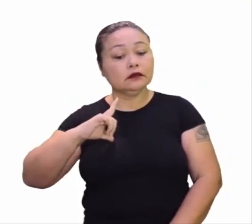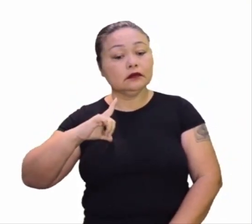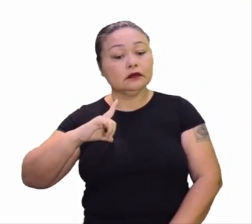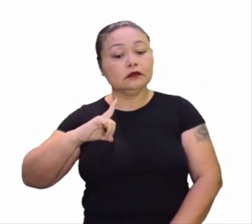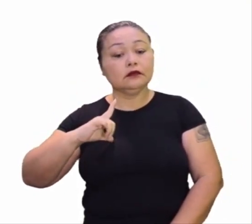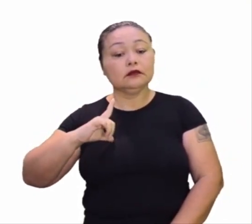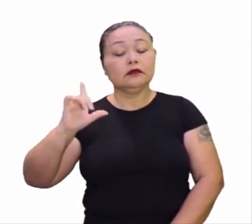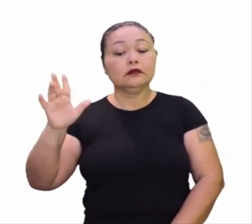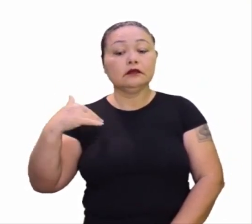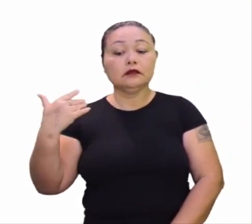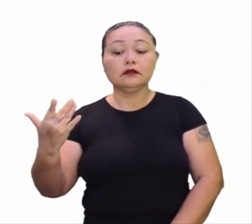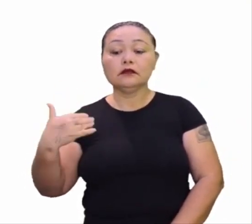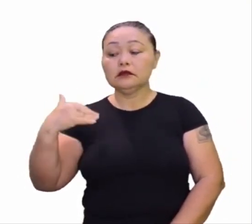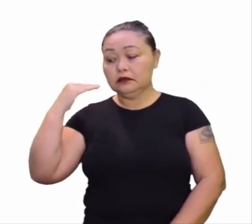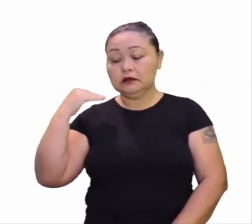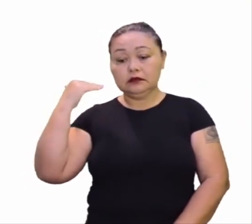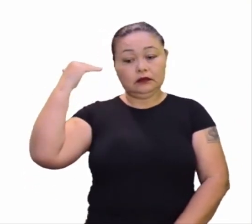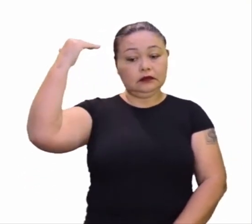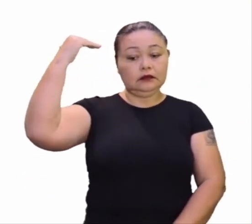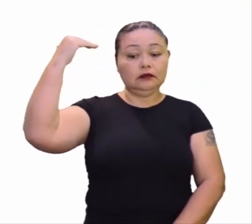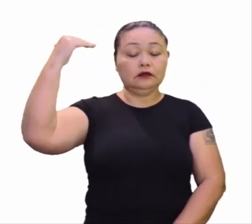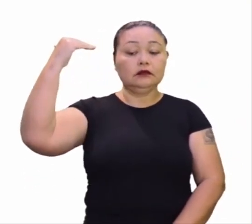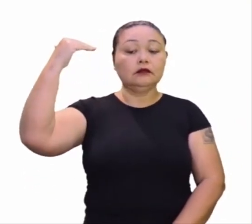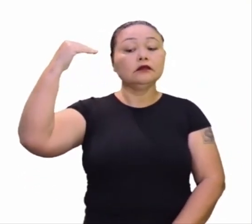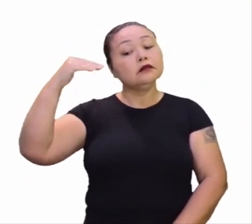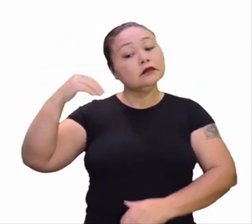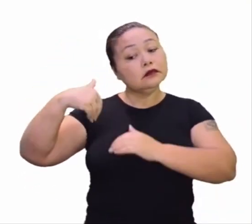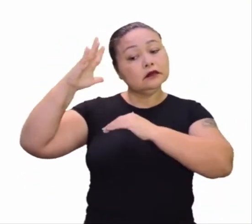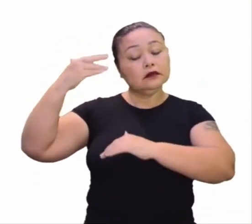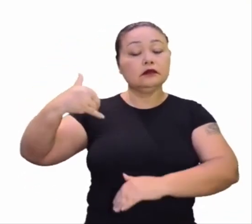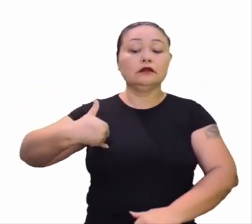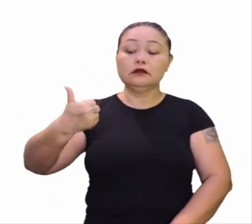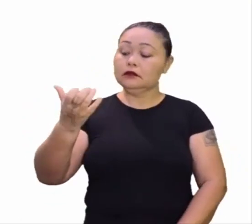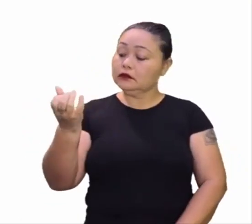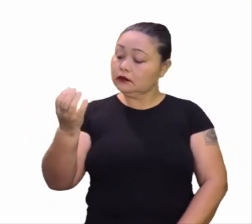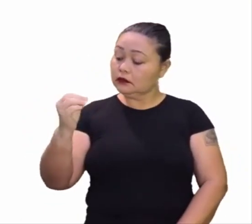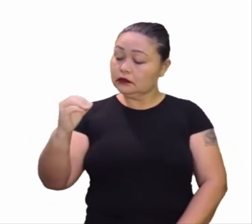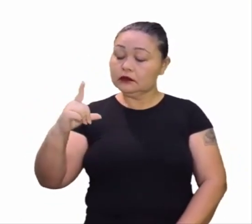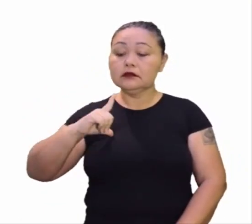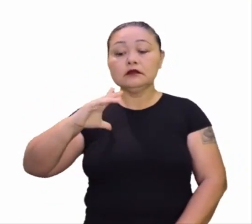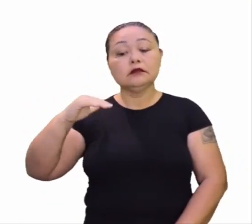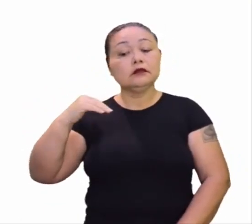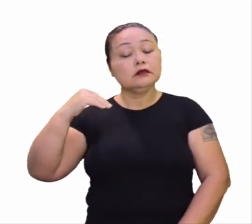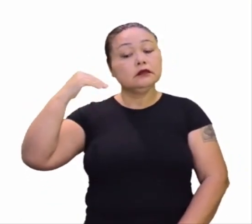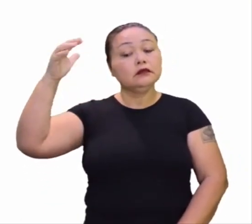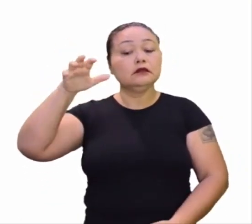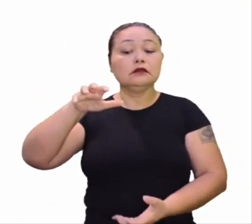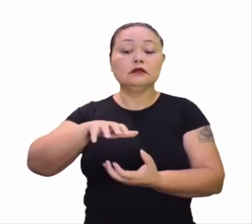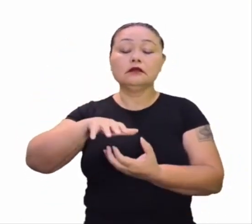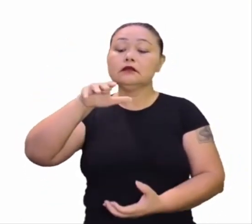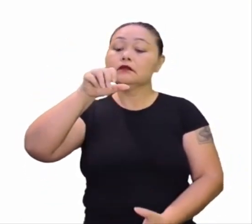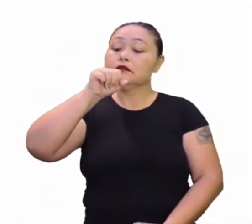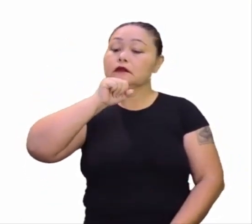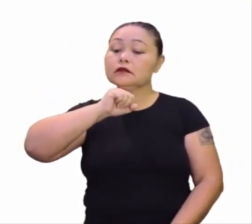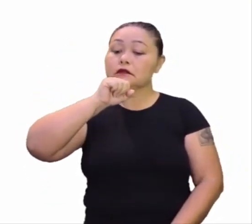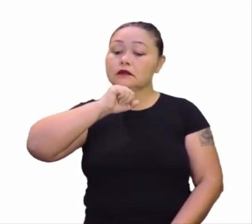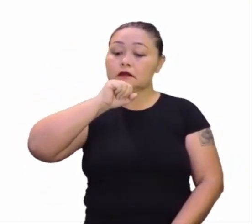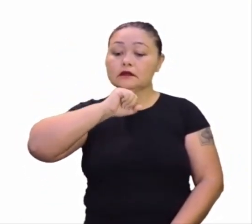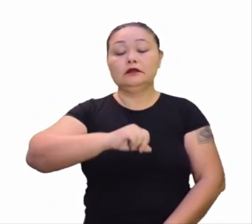população de adultos em Rondônia e acima de 60 anos a gente tem o quê? Essa população